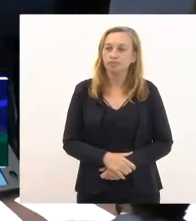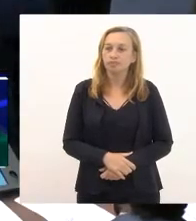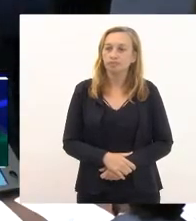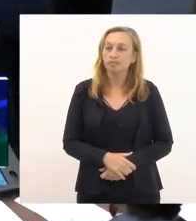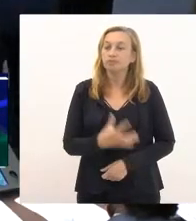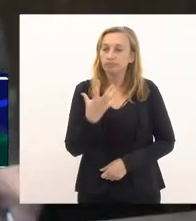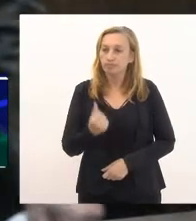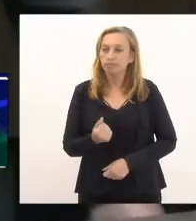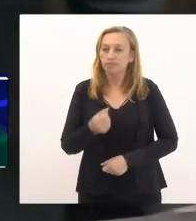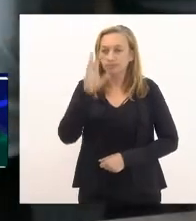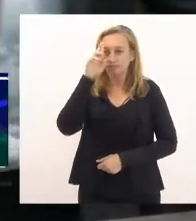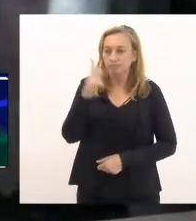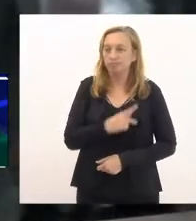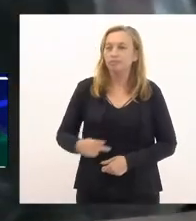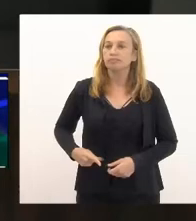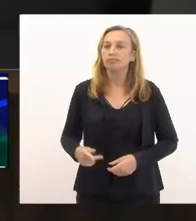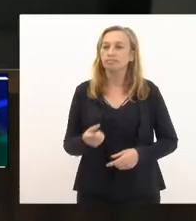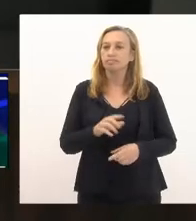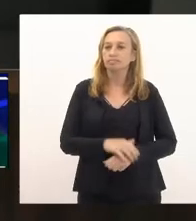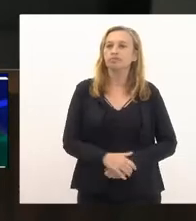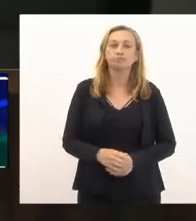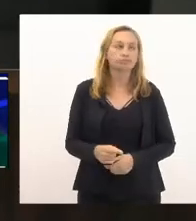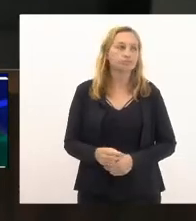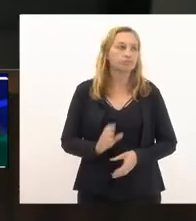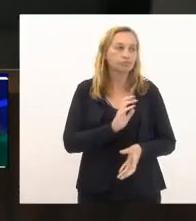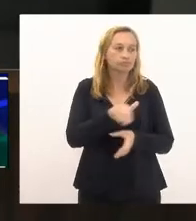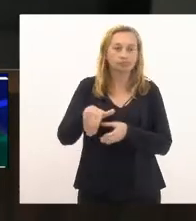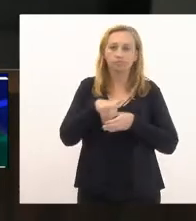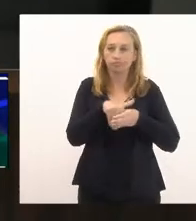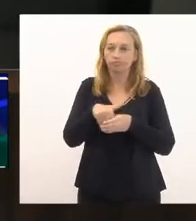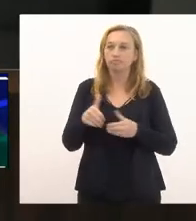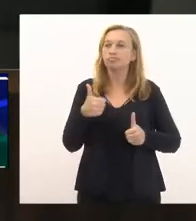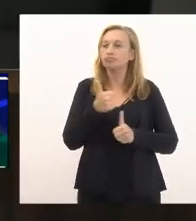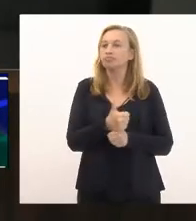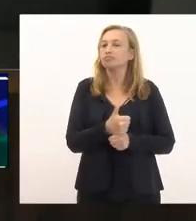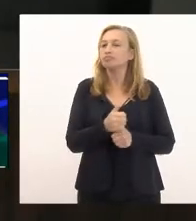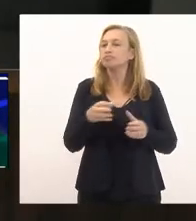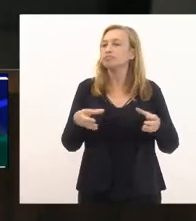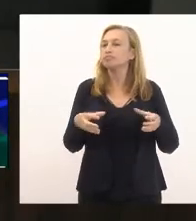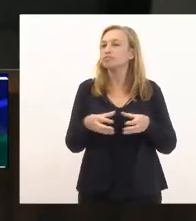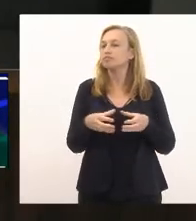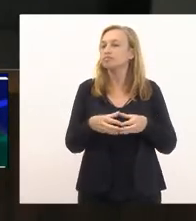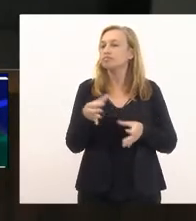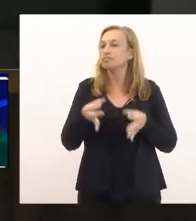Parecer favorável. Os pareceres emitidos em votação, o substitutivo da Comissão de